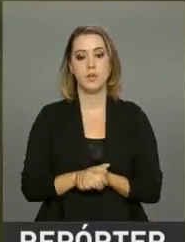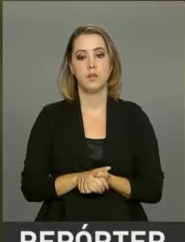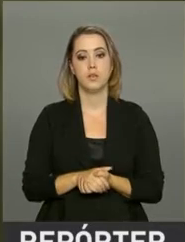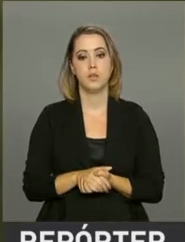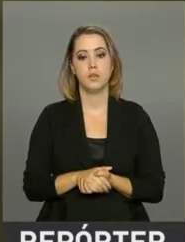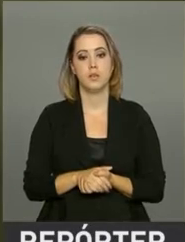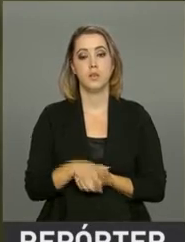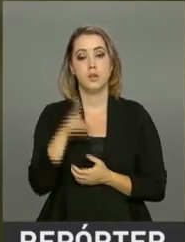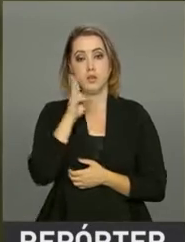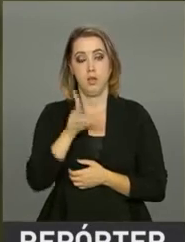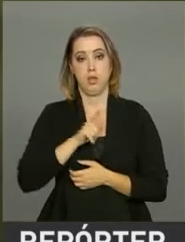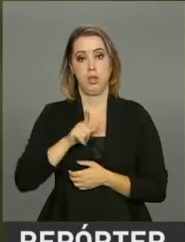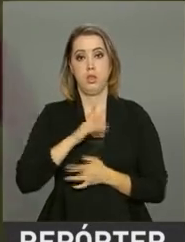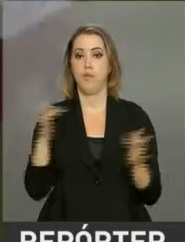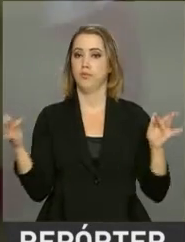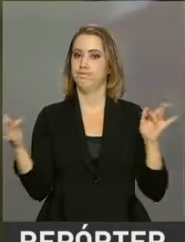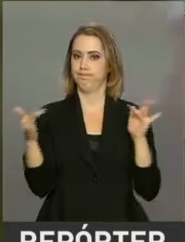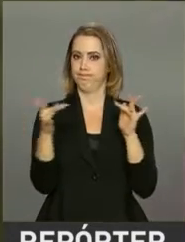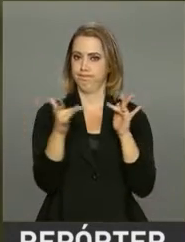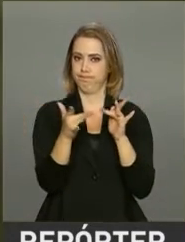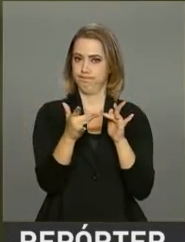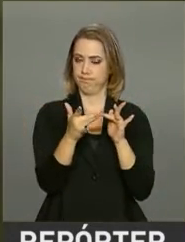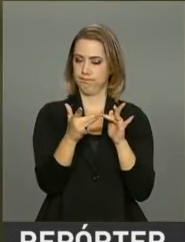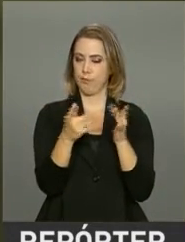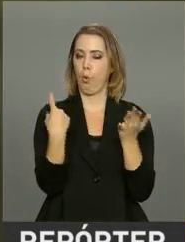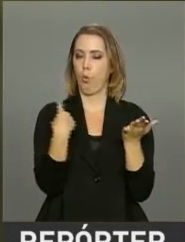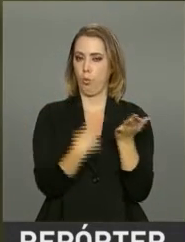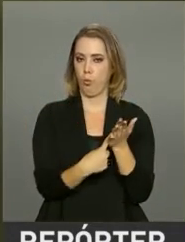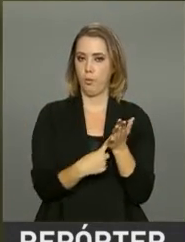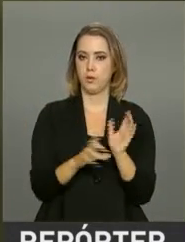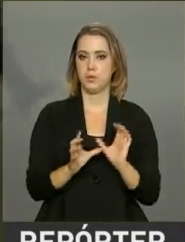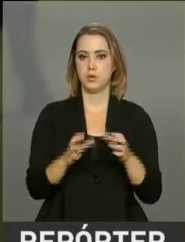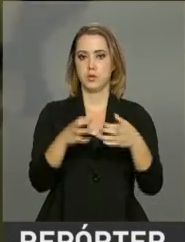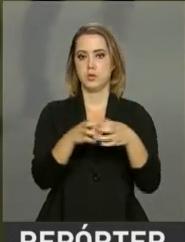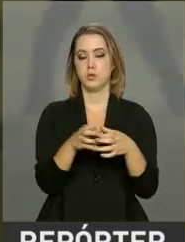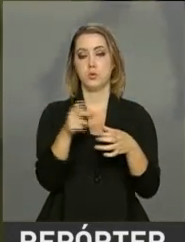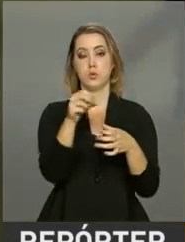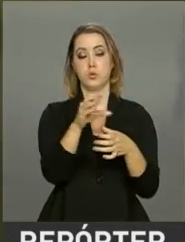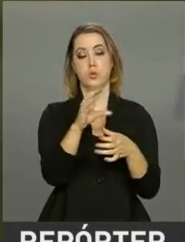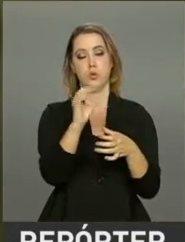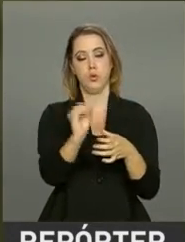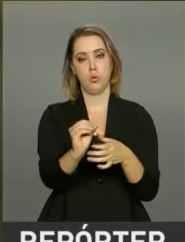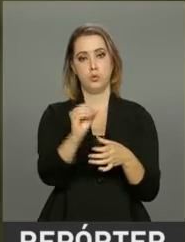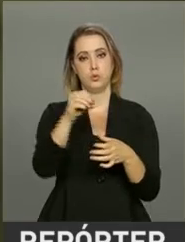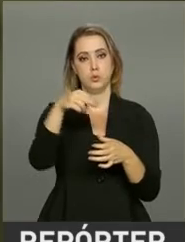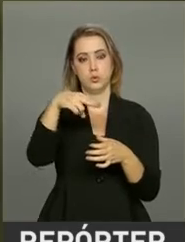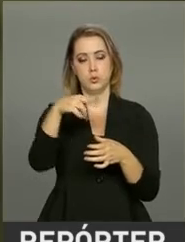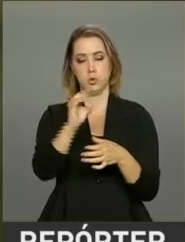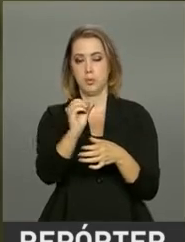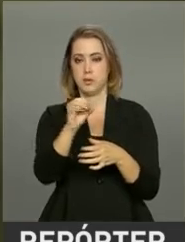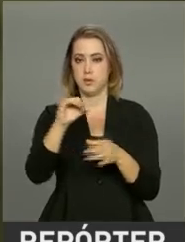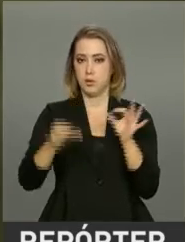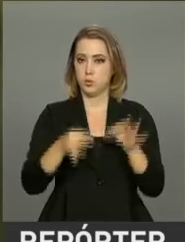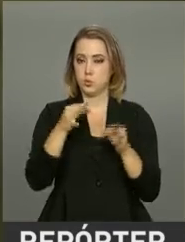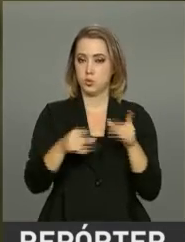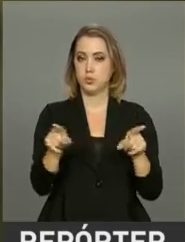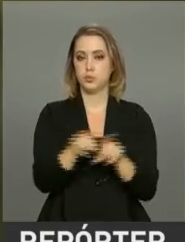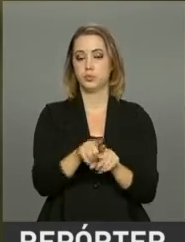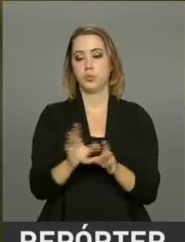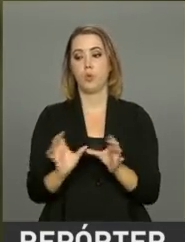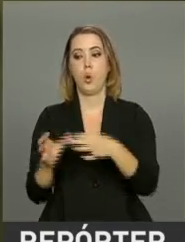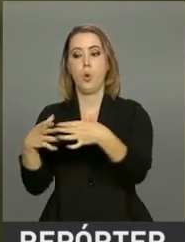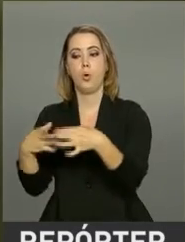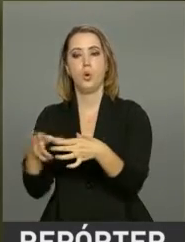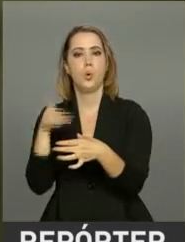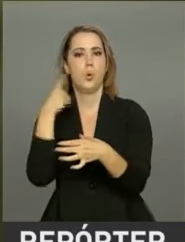Luiz, houve um acordo na Comissão de Constituição e Justiça da Câmara. Os deputados da oposição